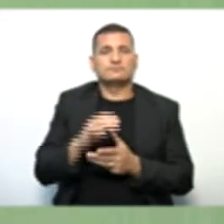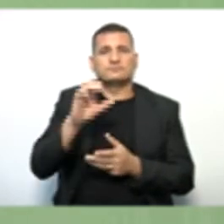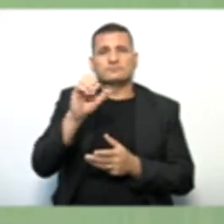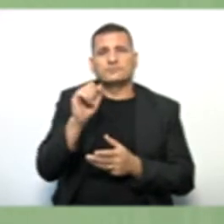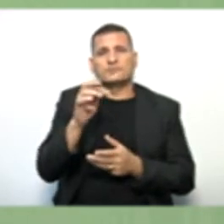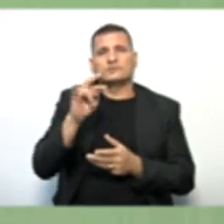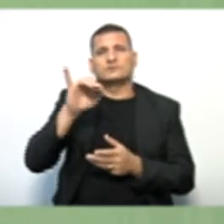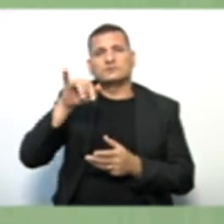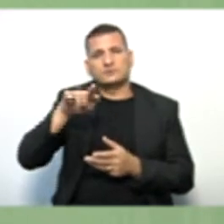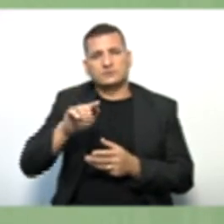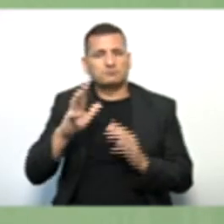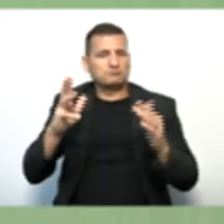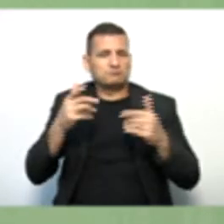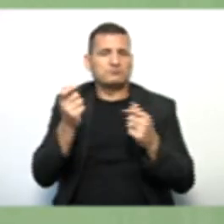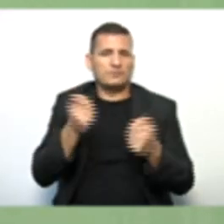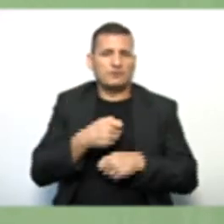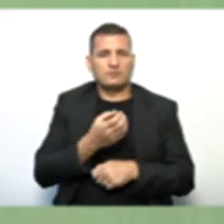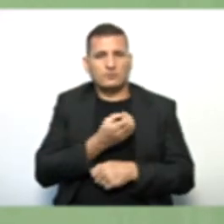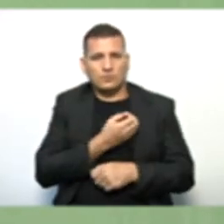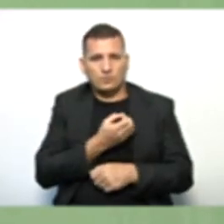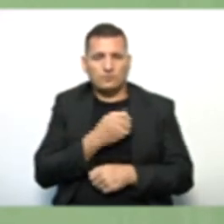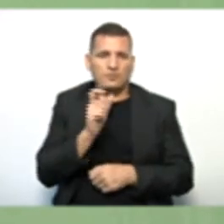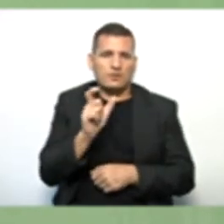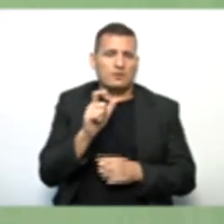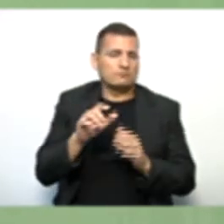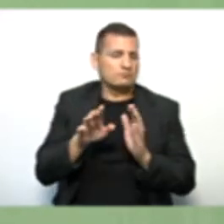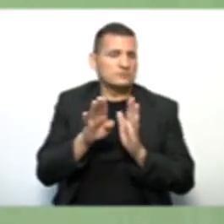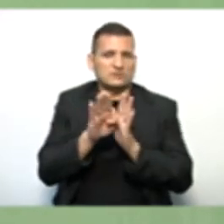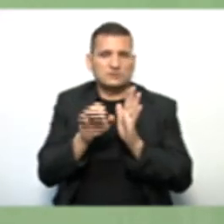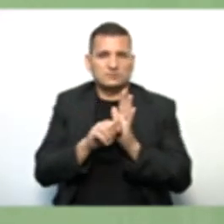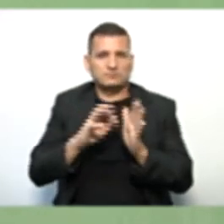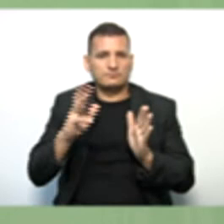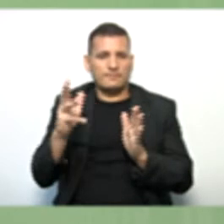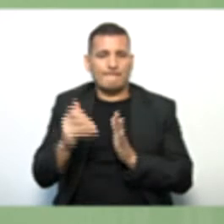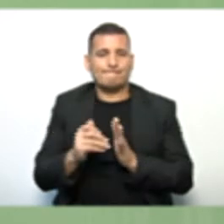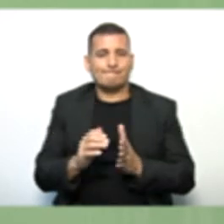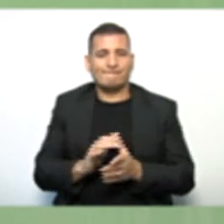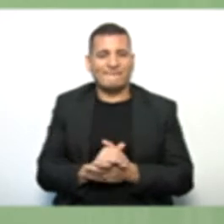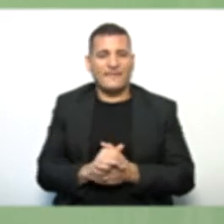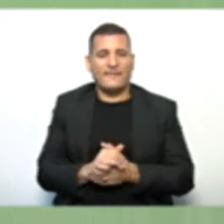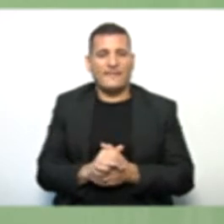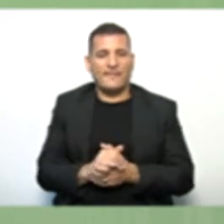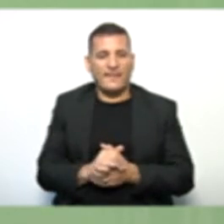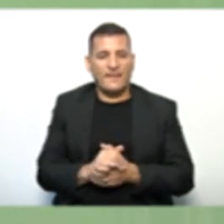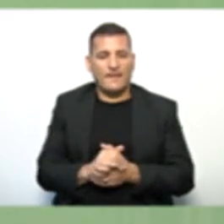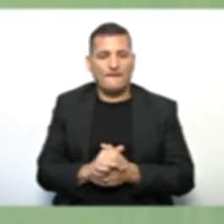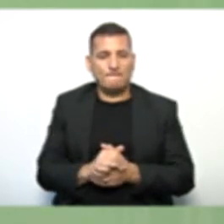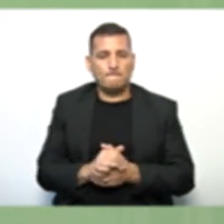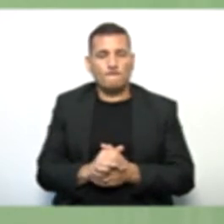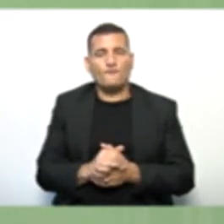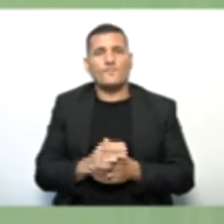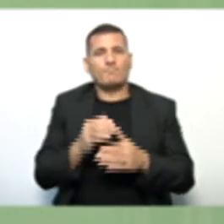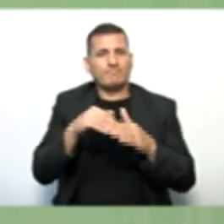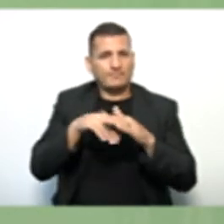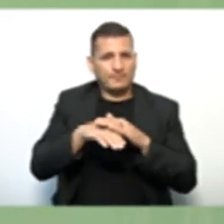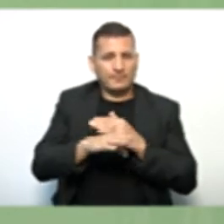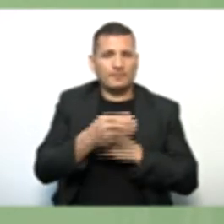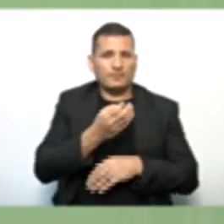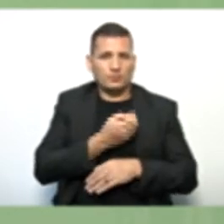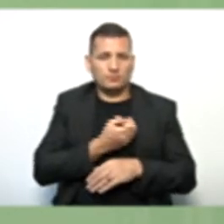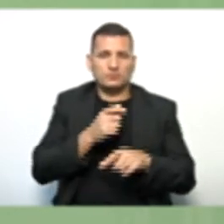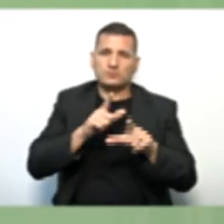tudo, gente. Pega letra, número, símbolo, tudo, tá bom? Além de armazenar número de letras,